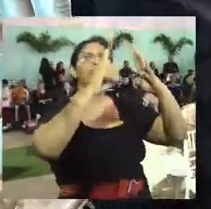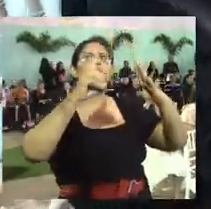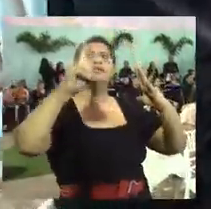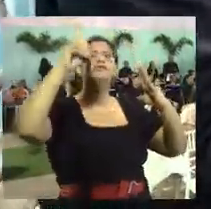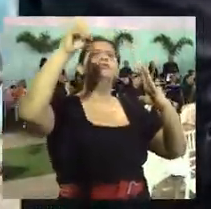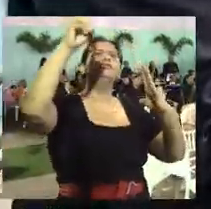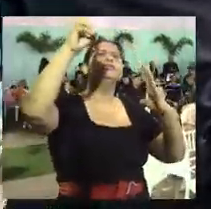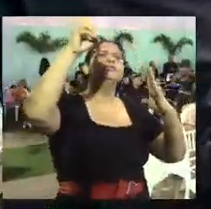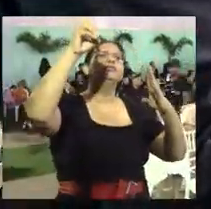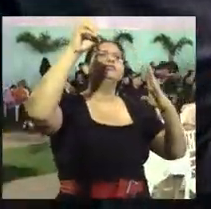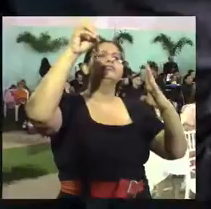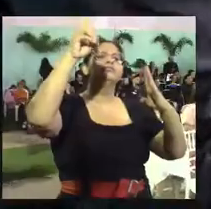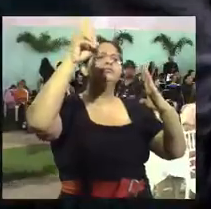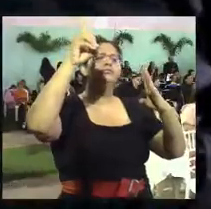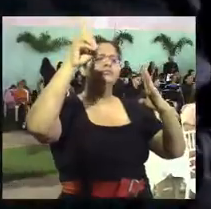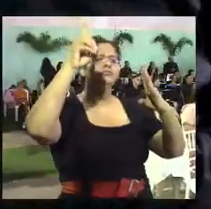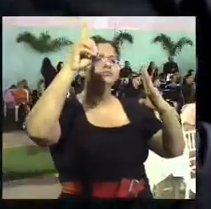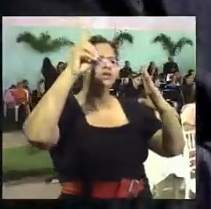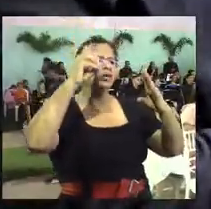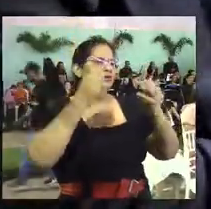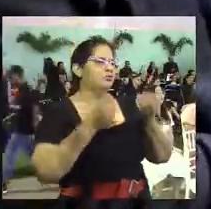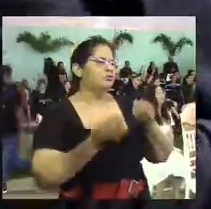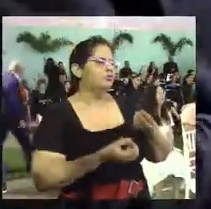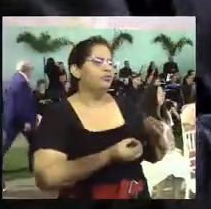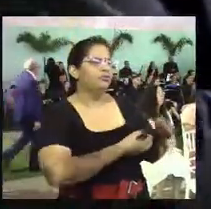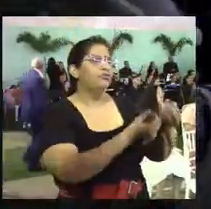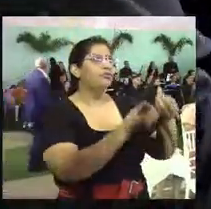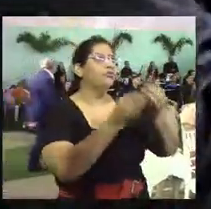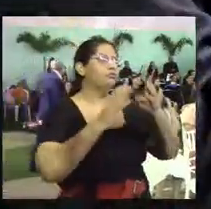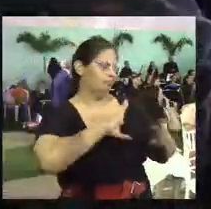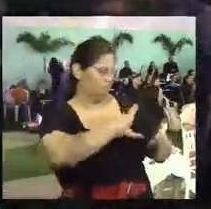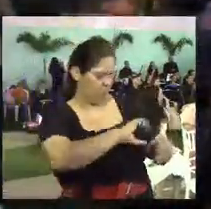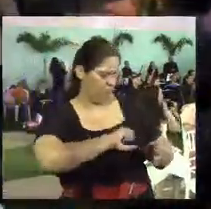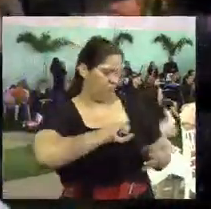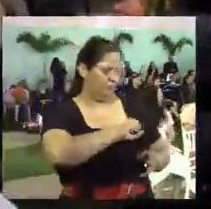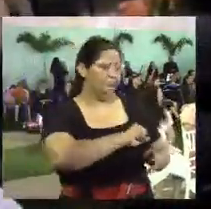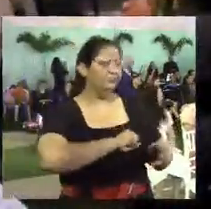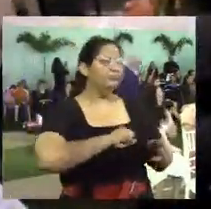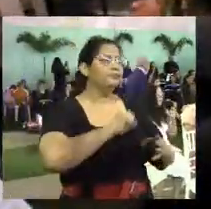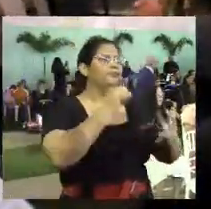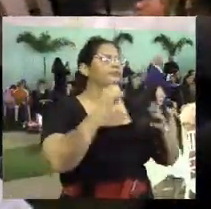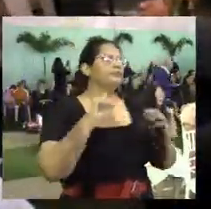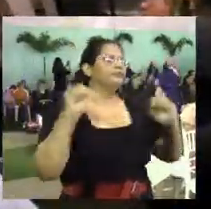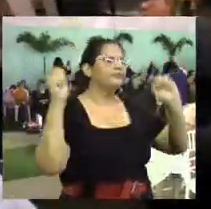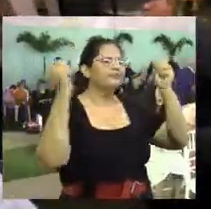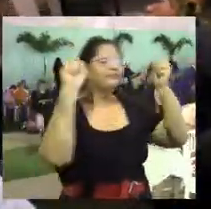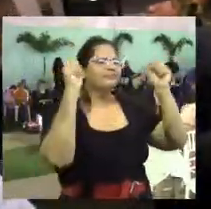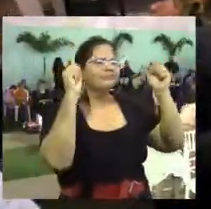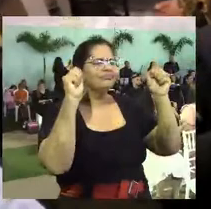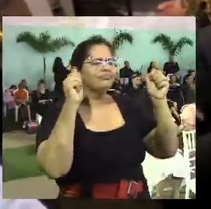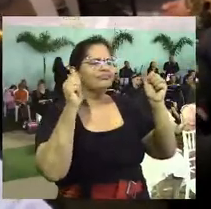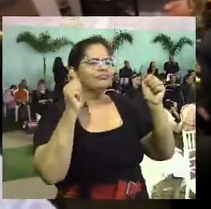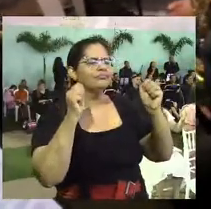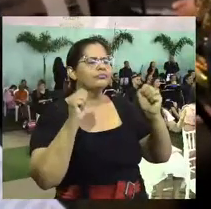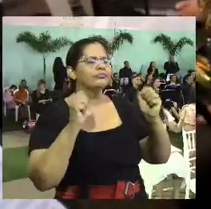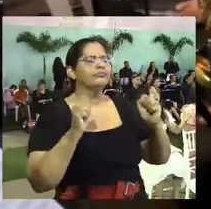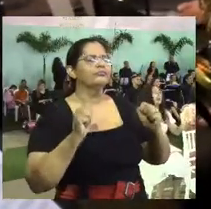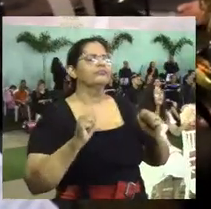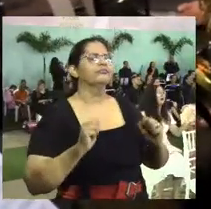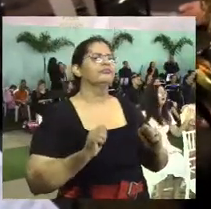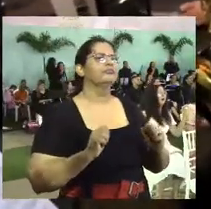Deus onde flui o amor pra te adorar para te